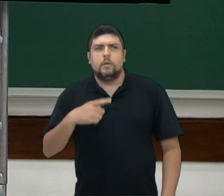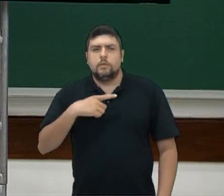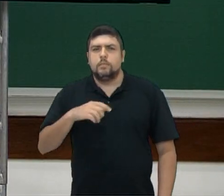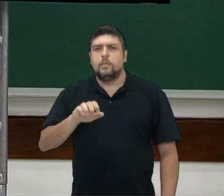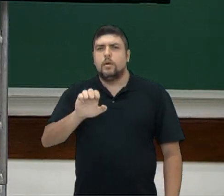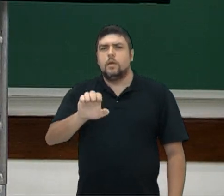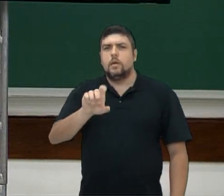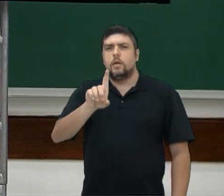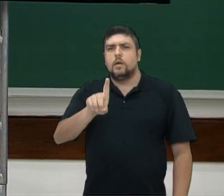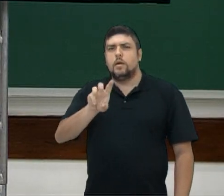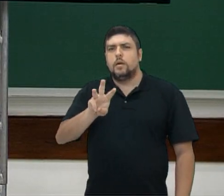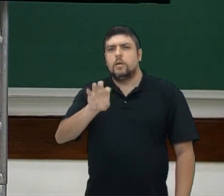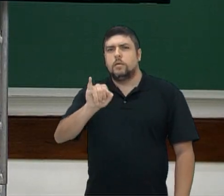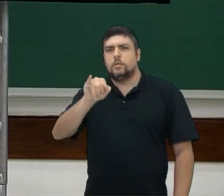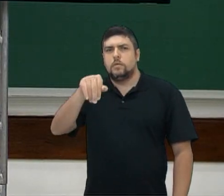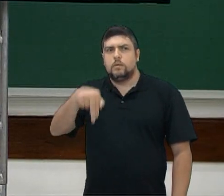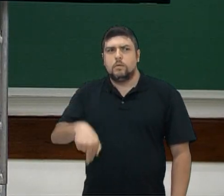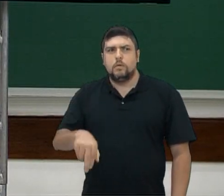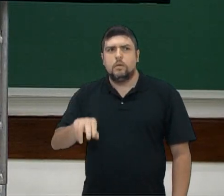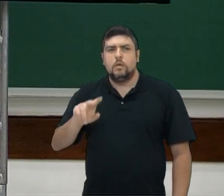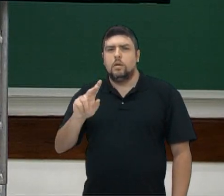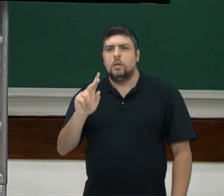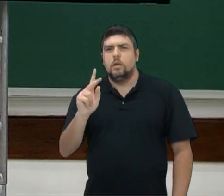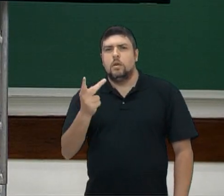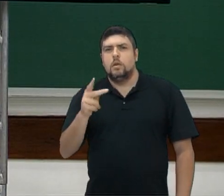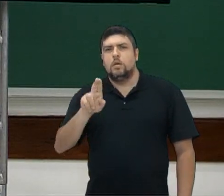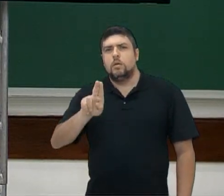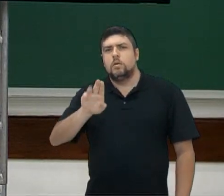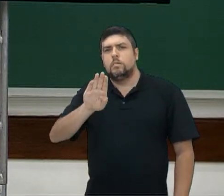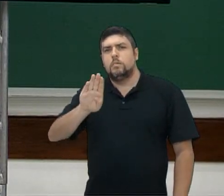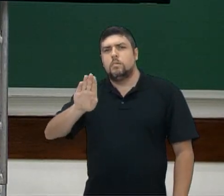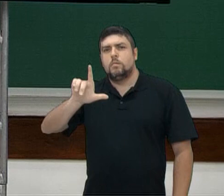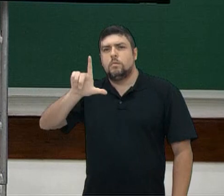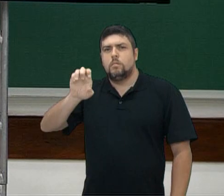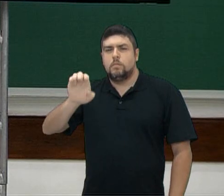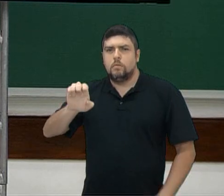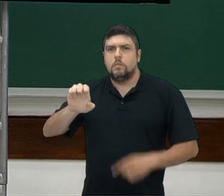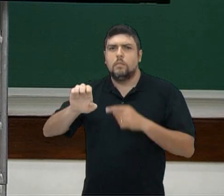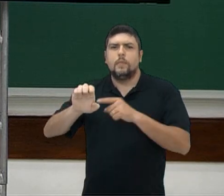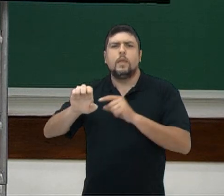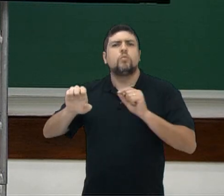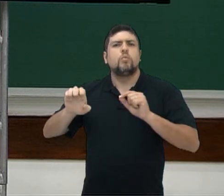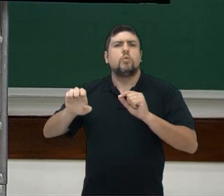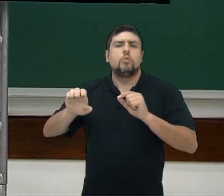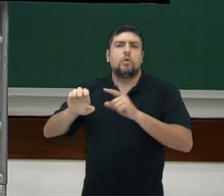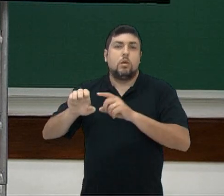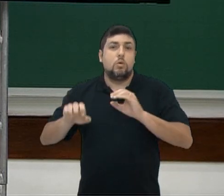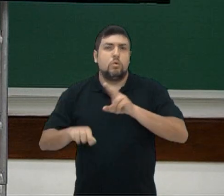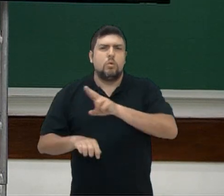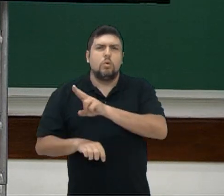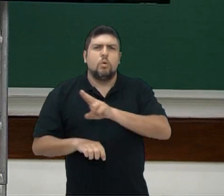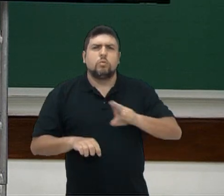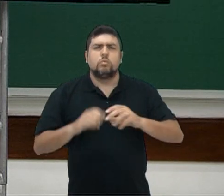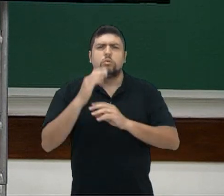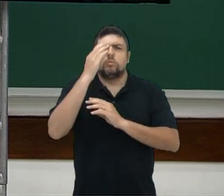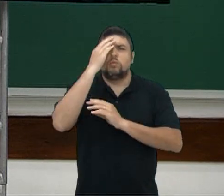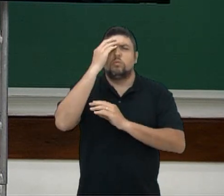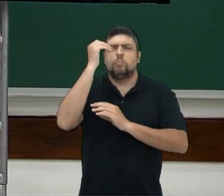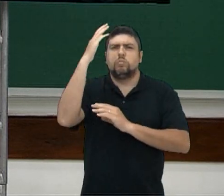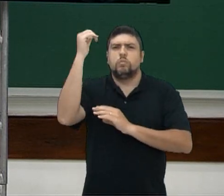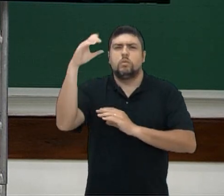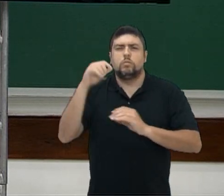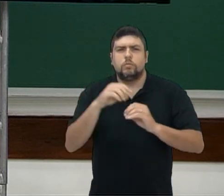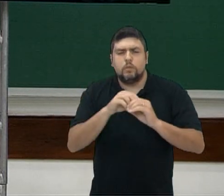Esse nome talvez vocês já devam conhecer, porque o telescópio espacial Hubble é em homenagem a ele, e no